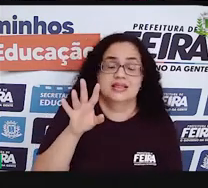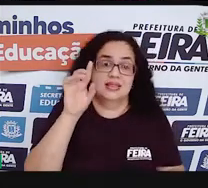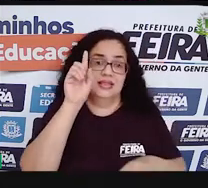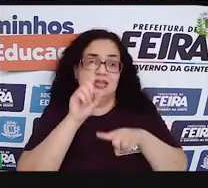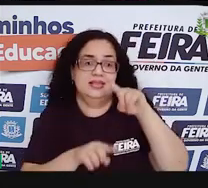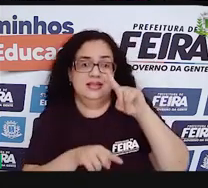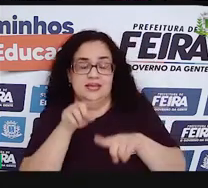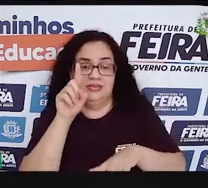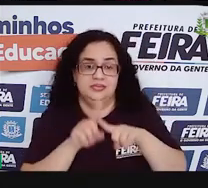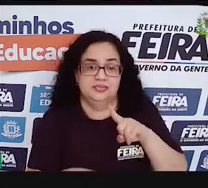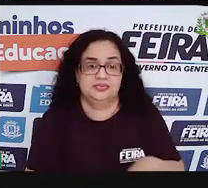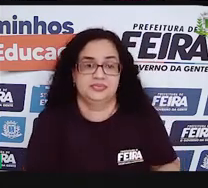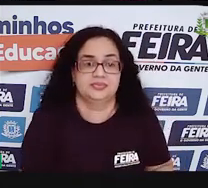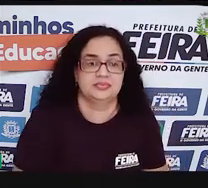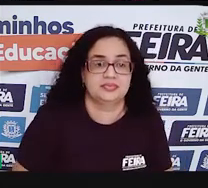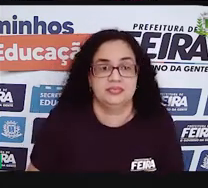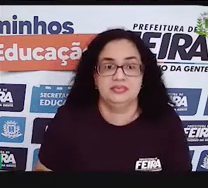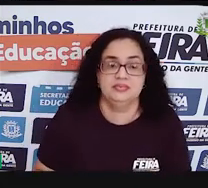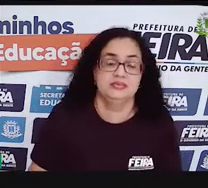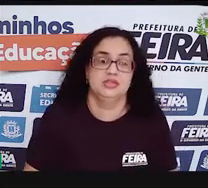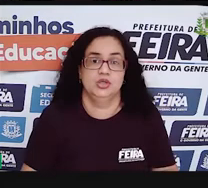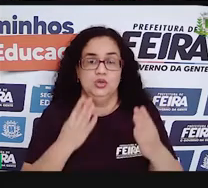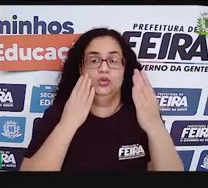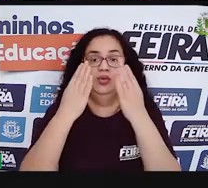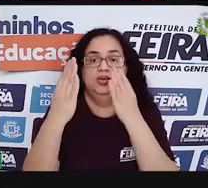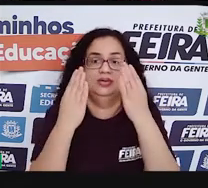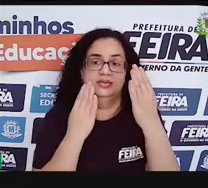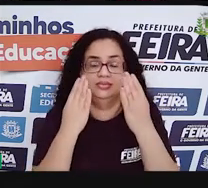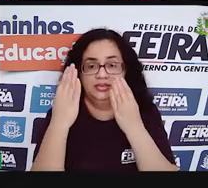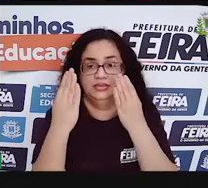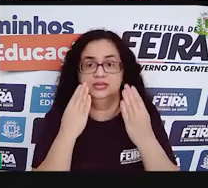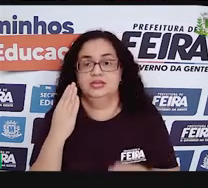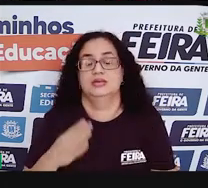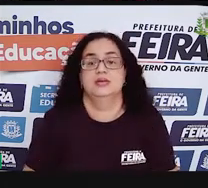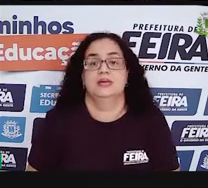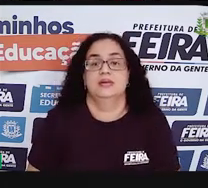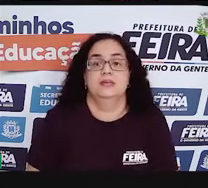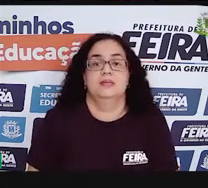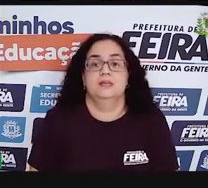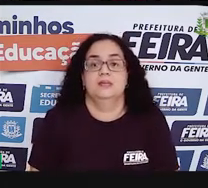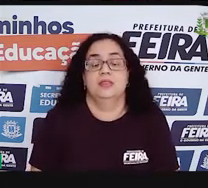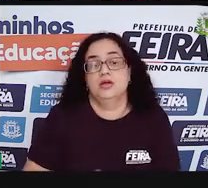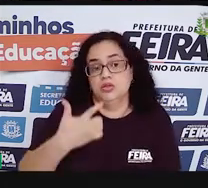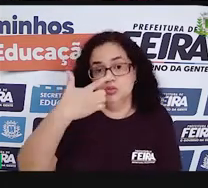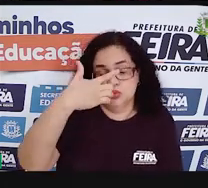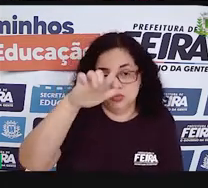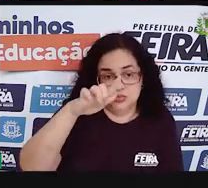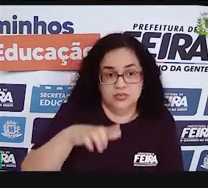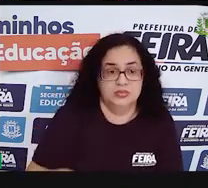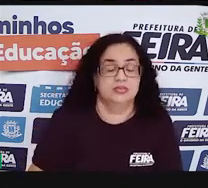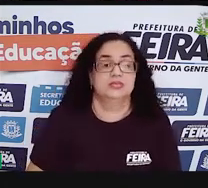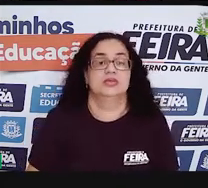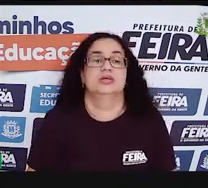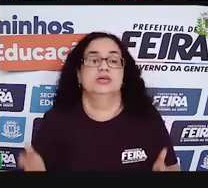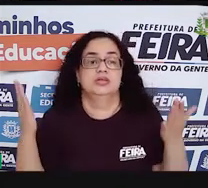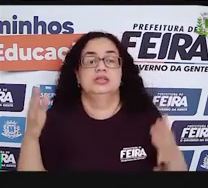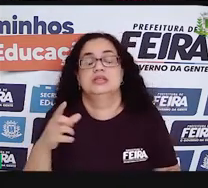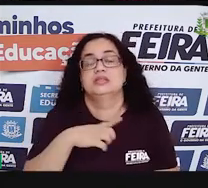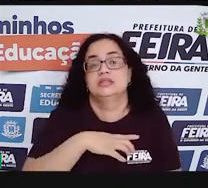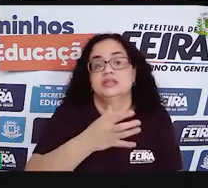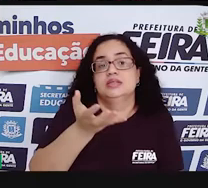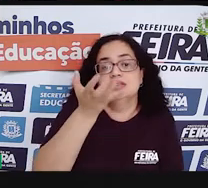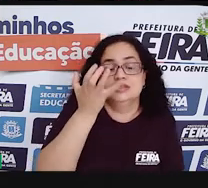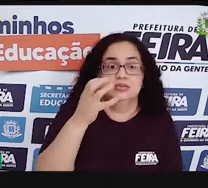ao dobrar, fazendo aí comparações entre um material e outro. Então, neste momento aí, se você quiser pegar